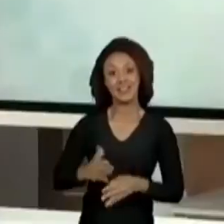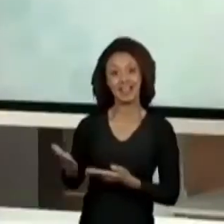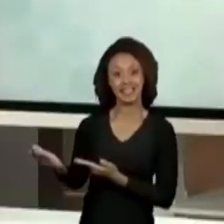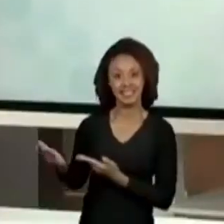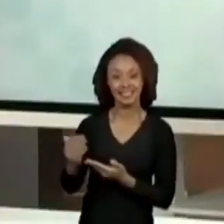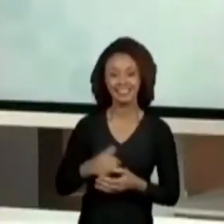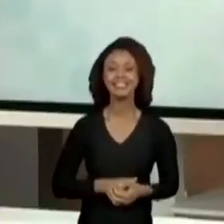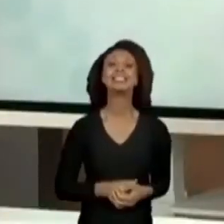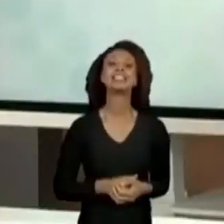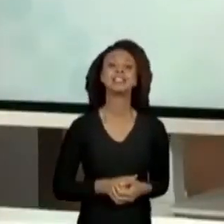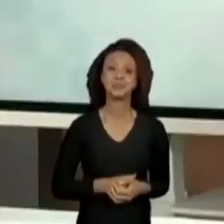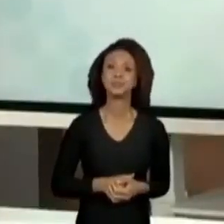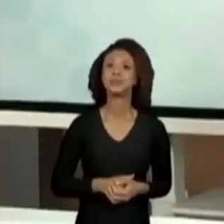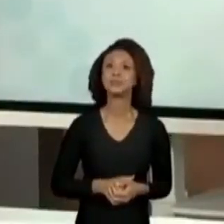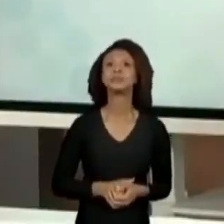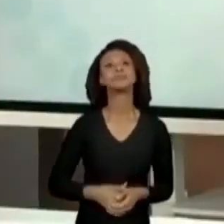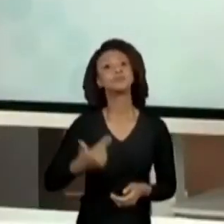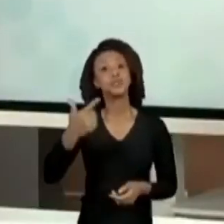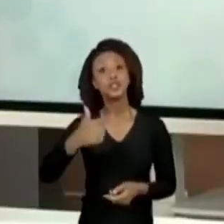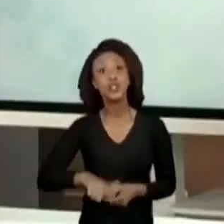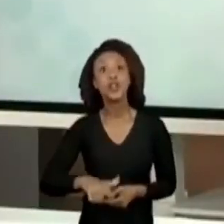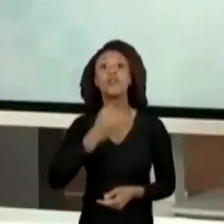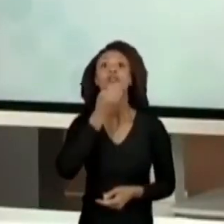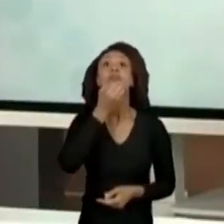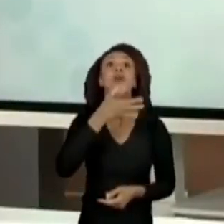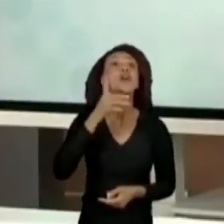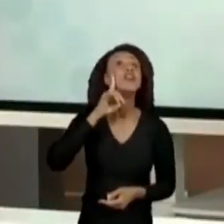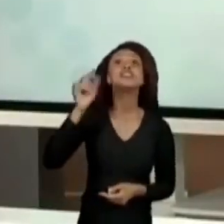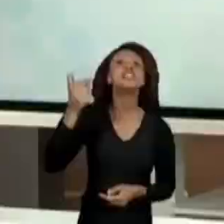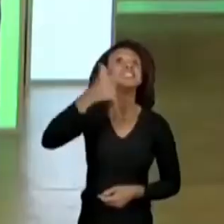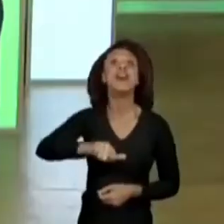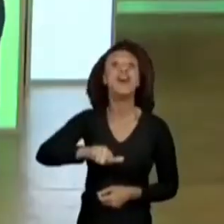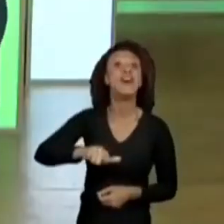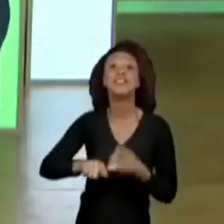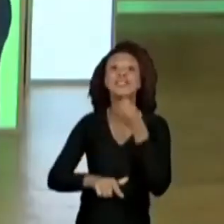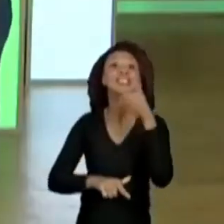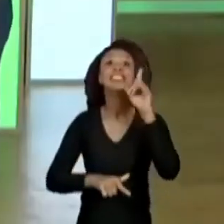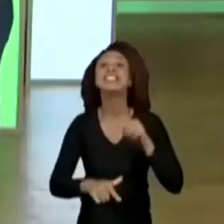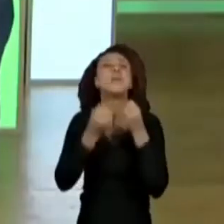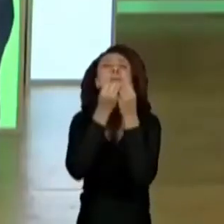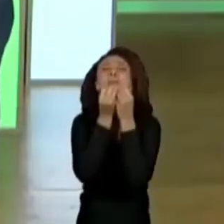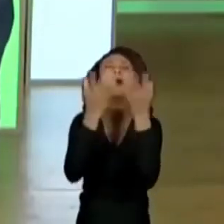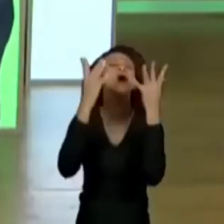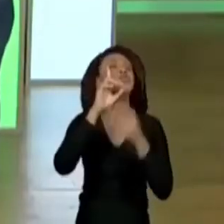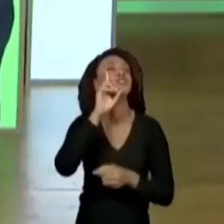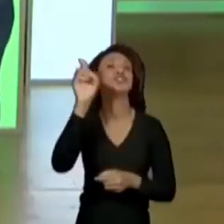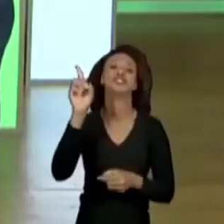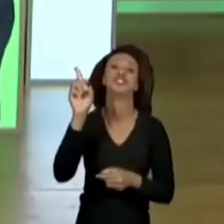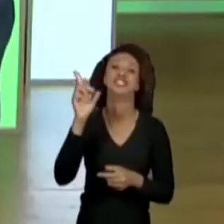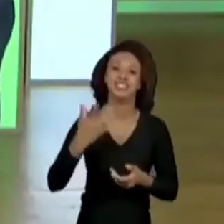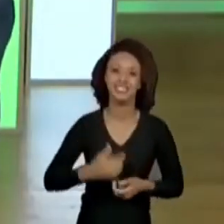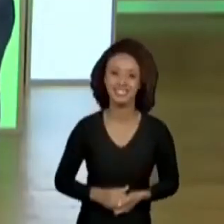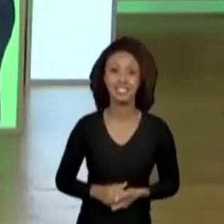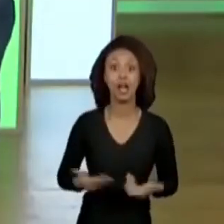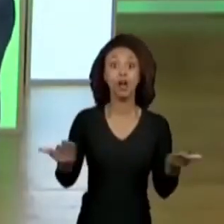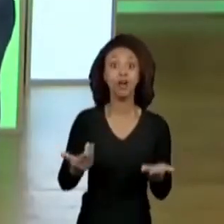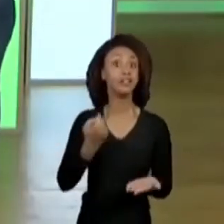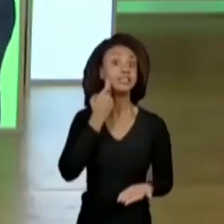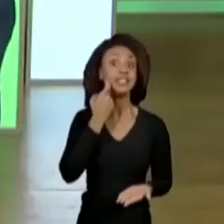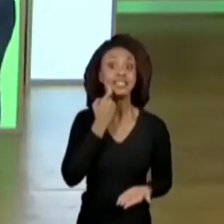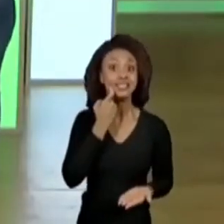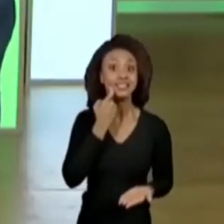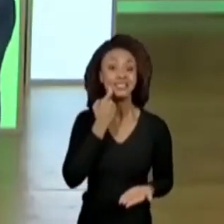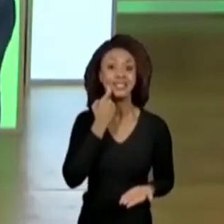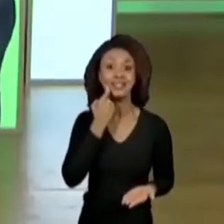muito bom. E elas colocaram lá de novo, né? Bom dia novamente, bom dia nova, bom dia, bom dia, bom dia. A gente não falou aqui ainda, é sexta-feira,